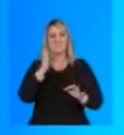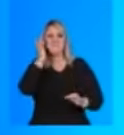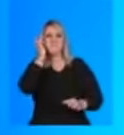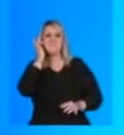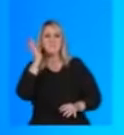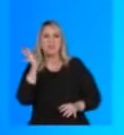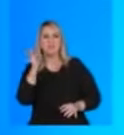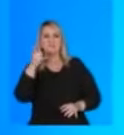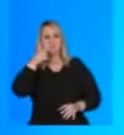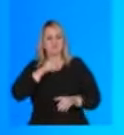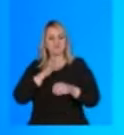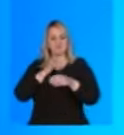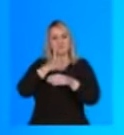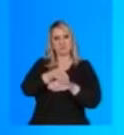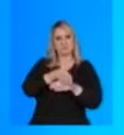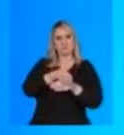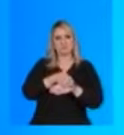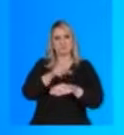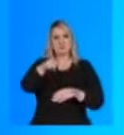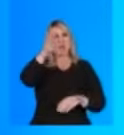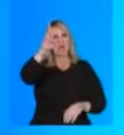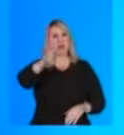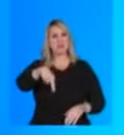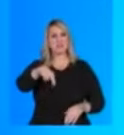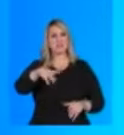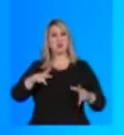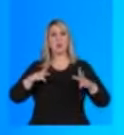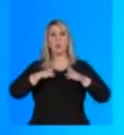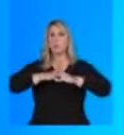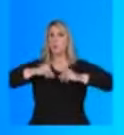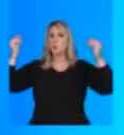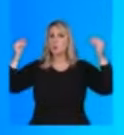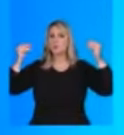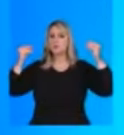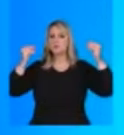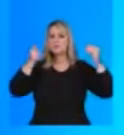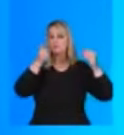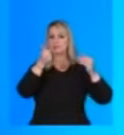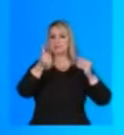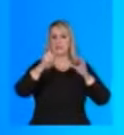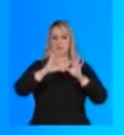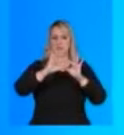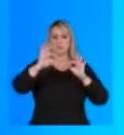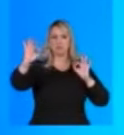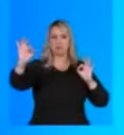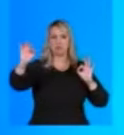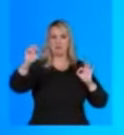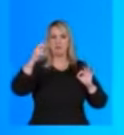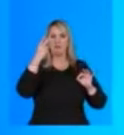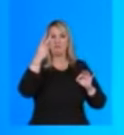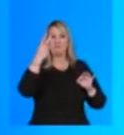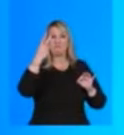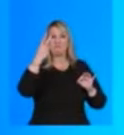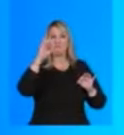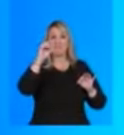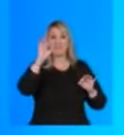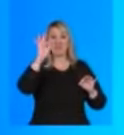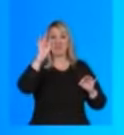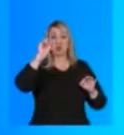fácil de ser acessada Você tem razão sumiram com seis vigas de 20